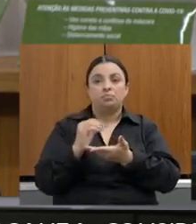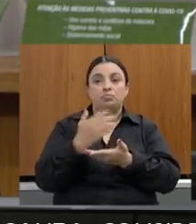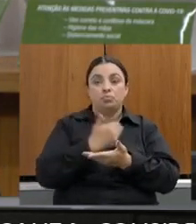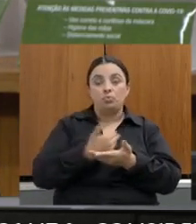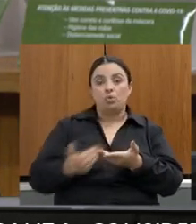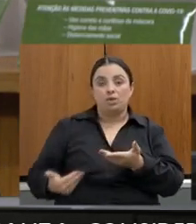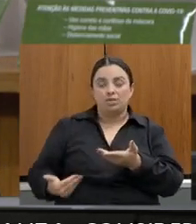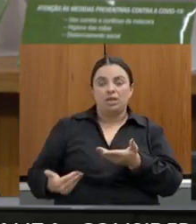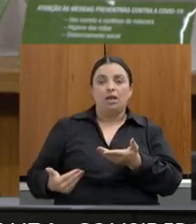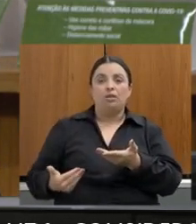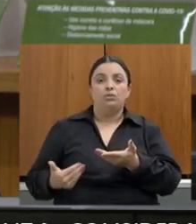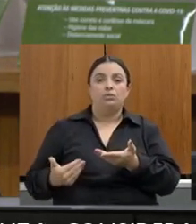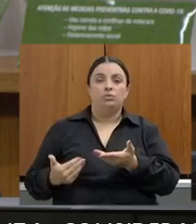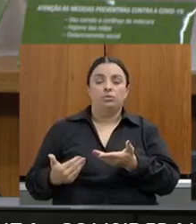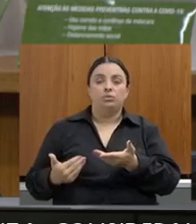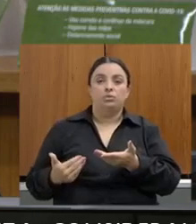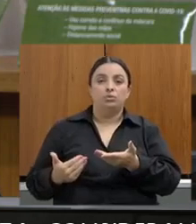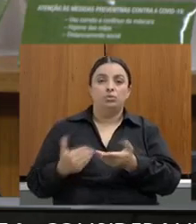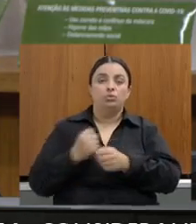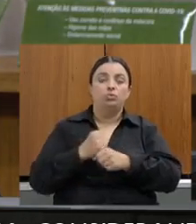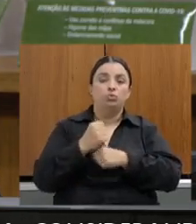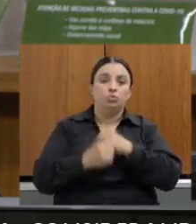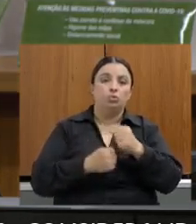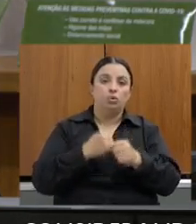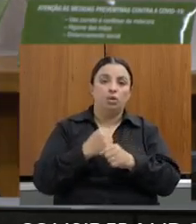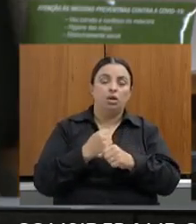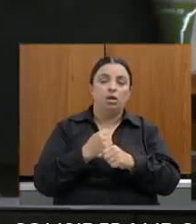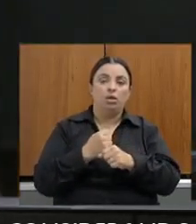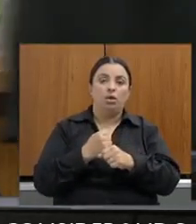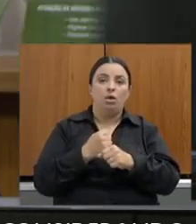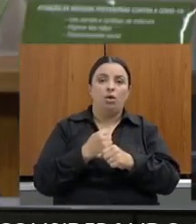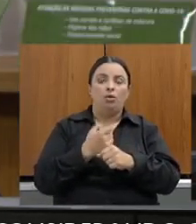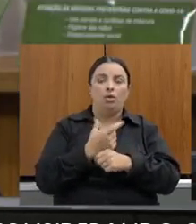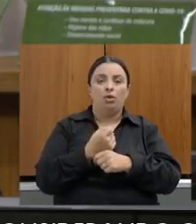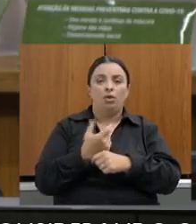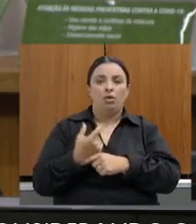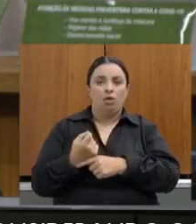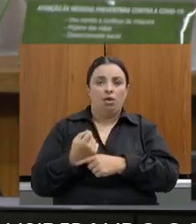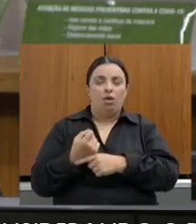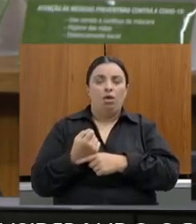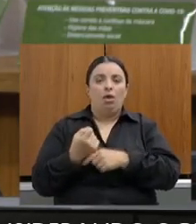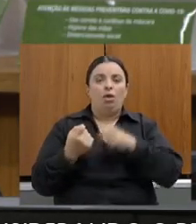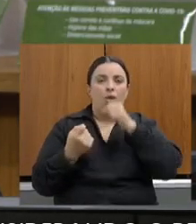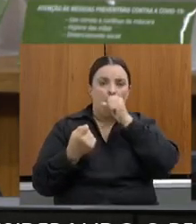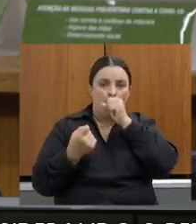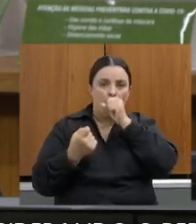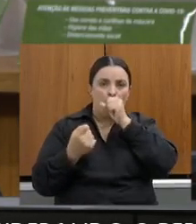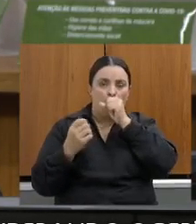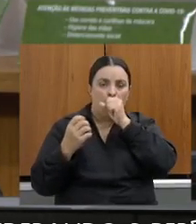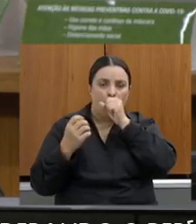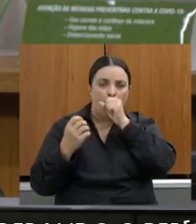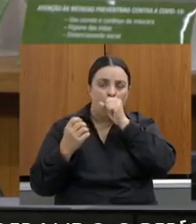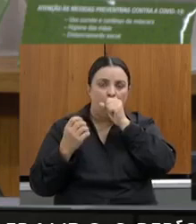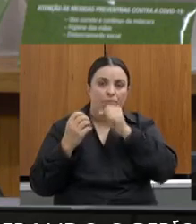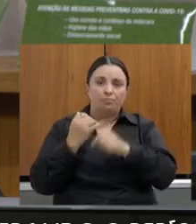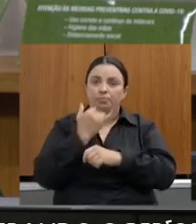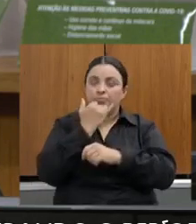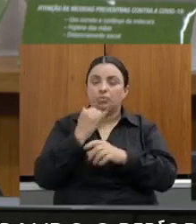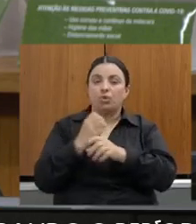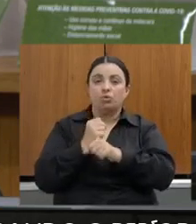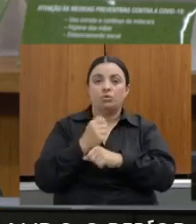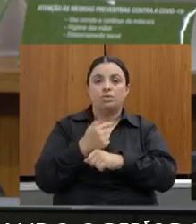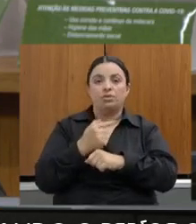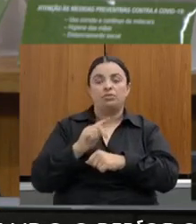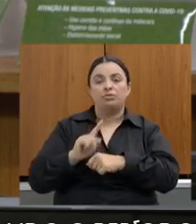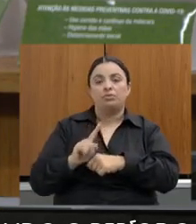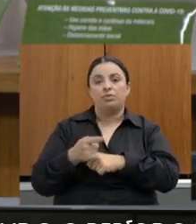em dois mil em 2020 7,5 milhões